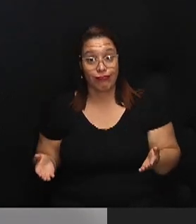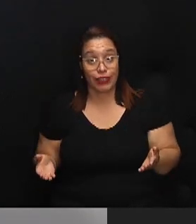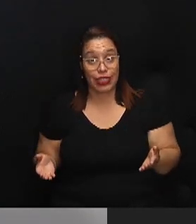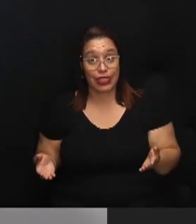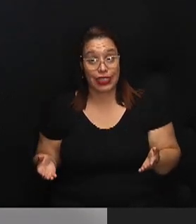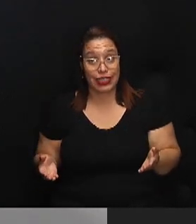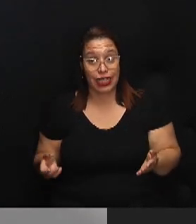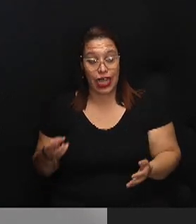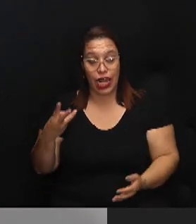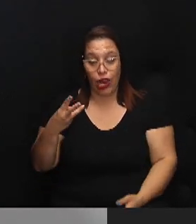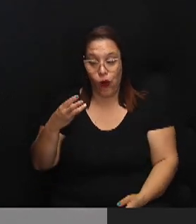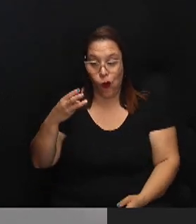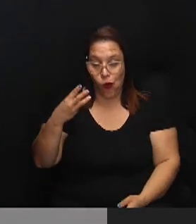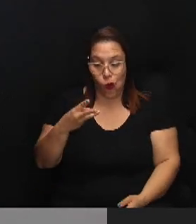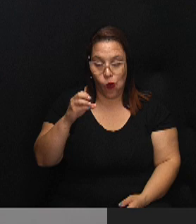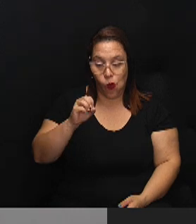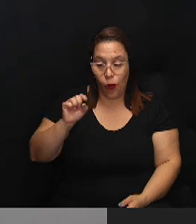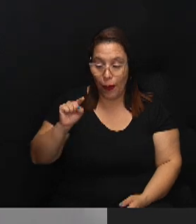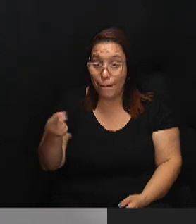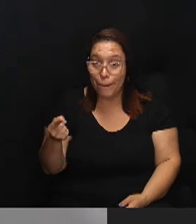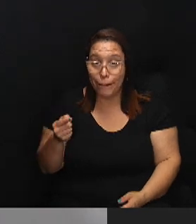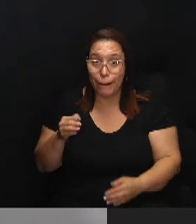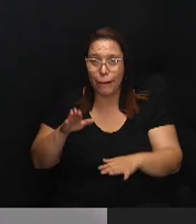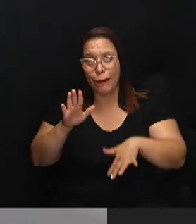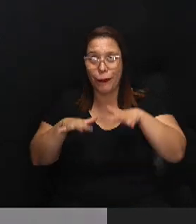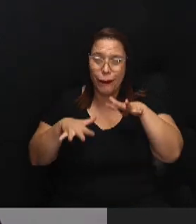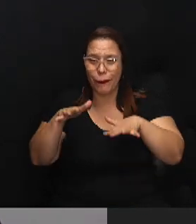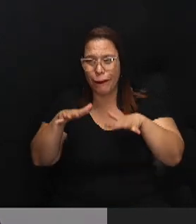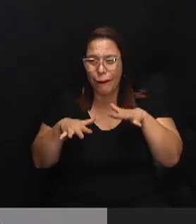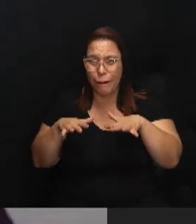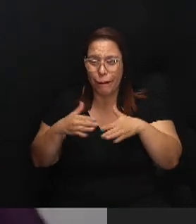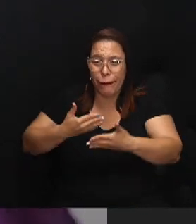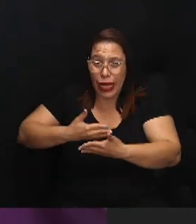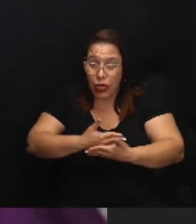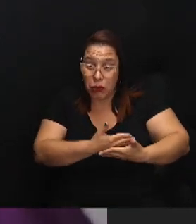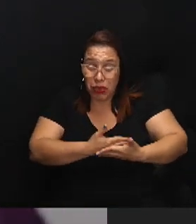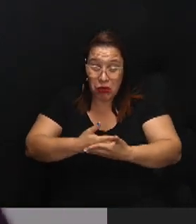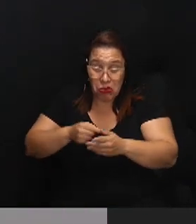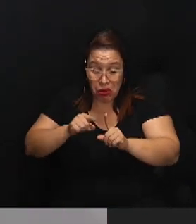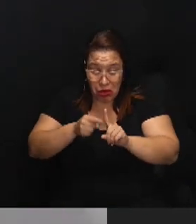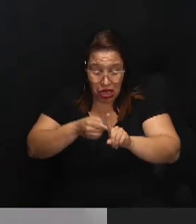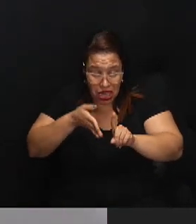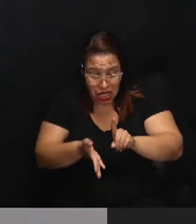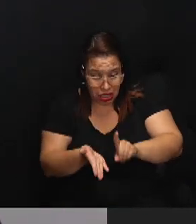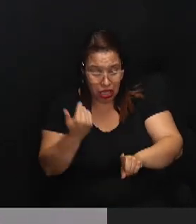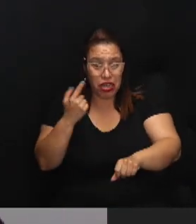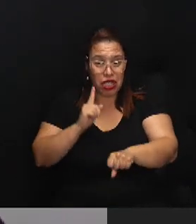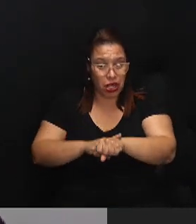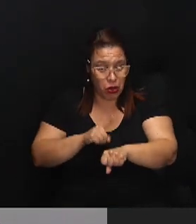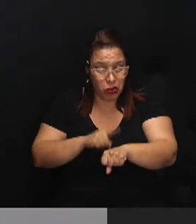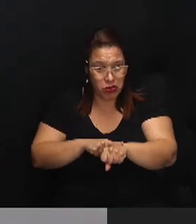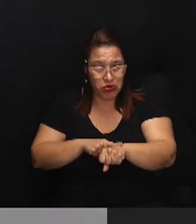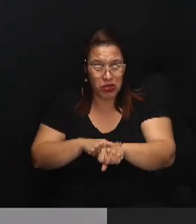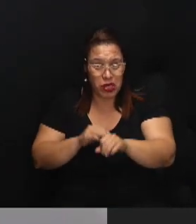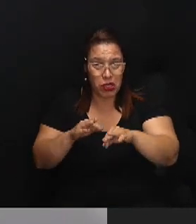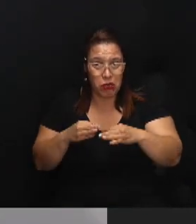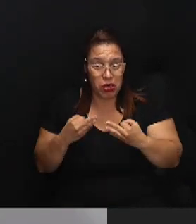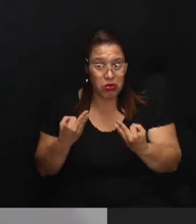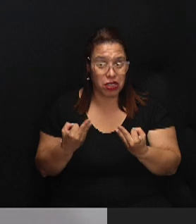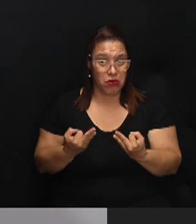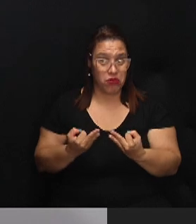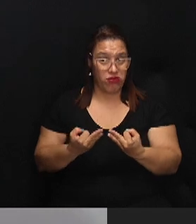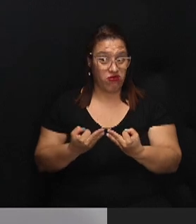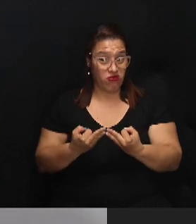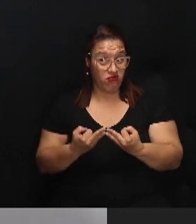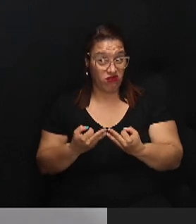multiplicar 330 mil, mais ou menos, bebês nascidos precocemente, numa família que tenha,